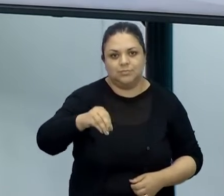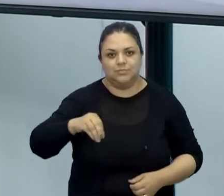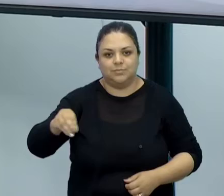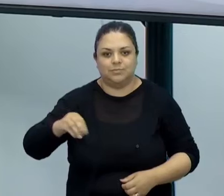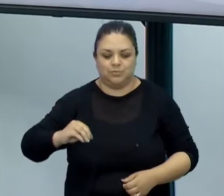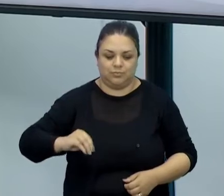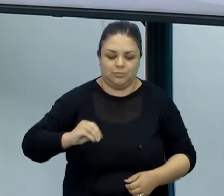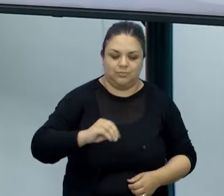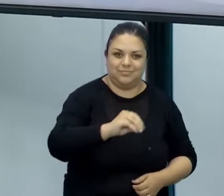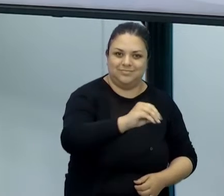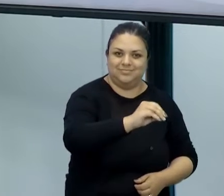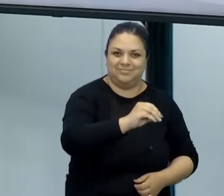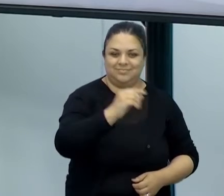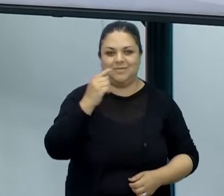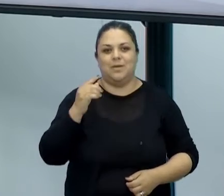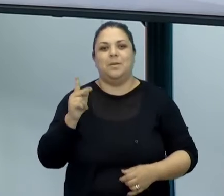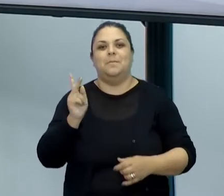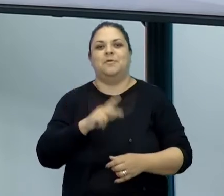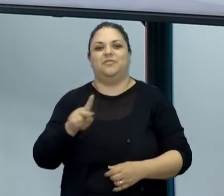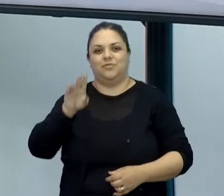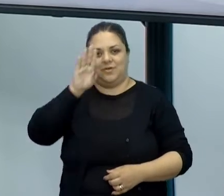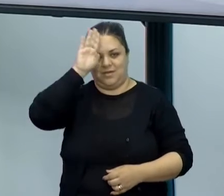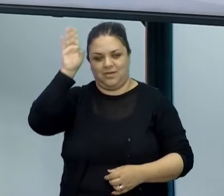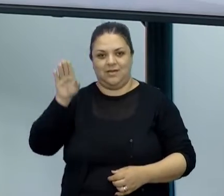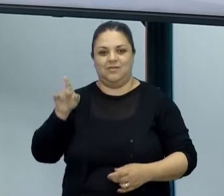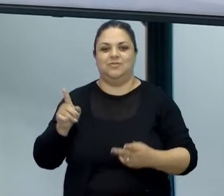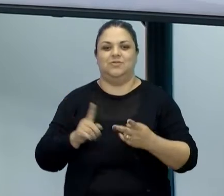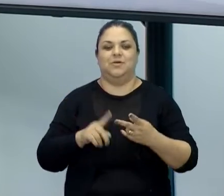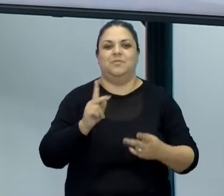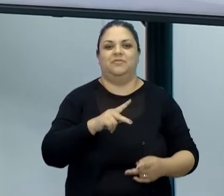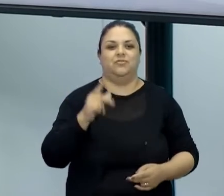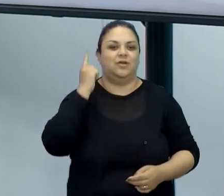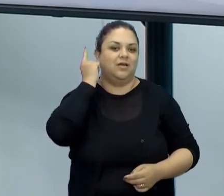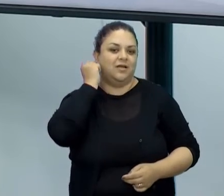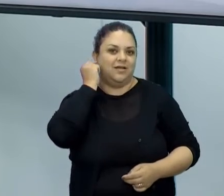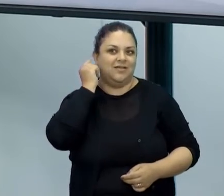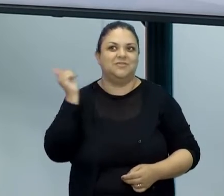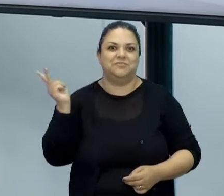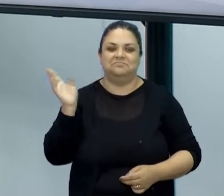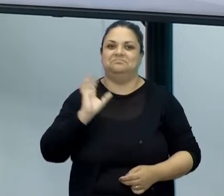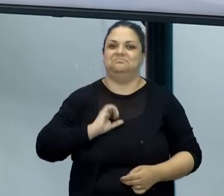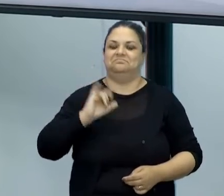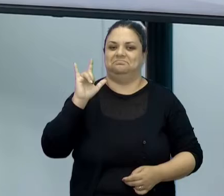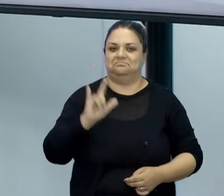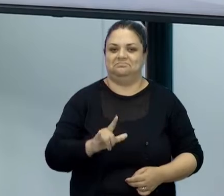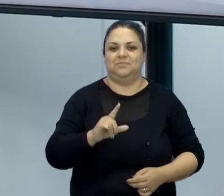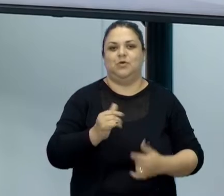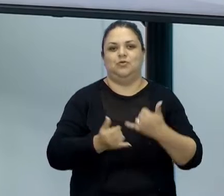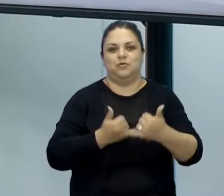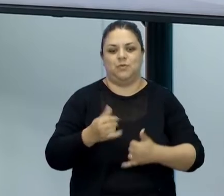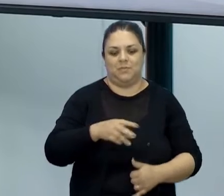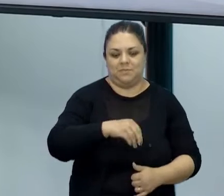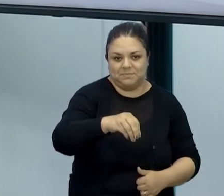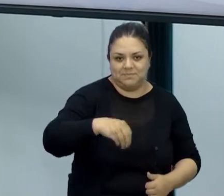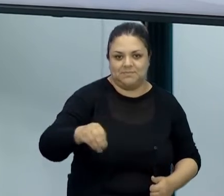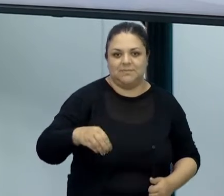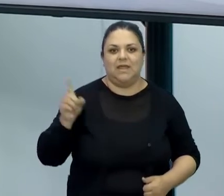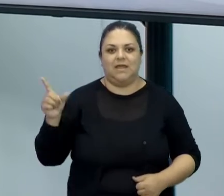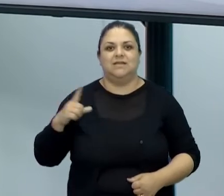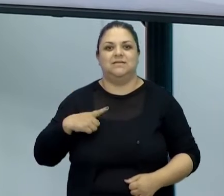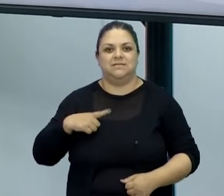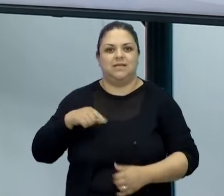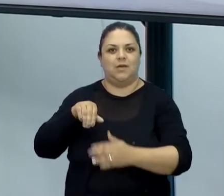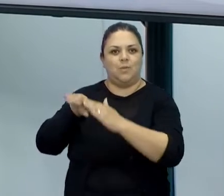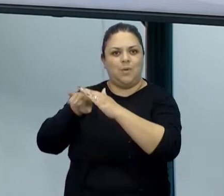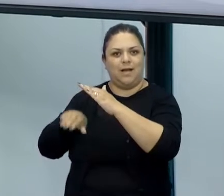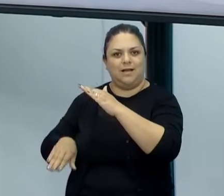O Ed, professor de inglês, e o Anderson Félix, que não me deixam mentir aí, né? Eles gostam bastante, eles fazem coleções de